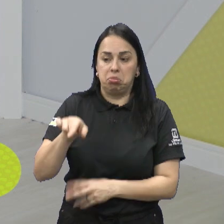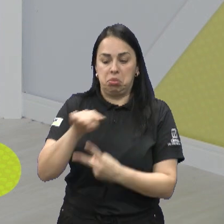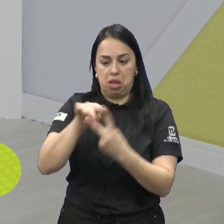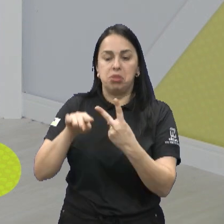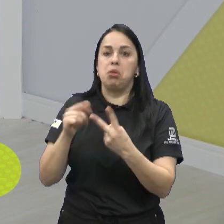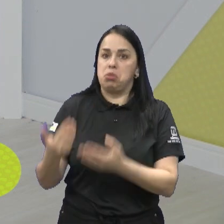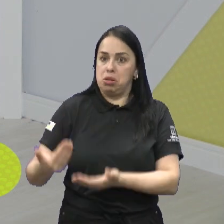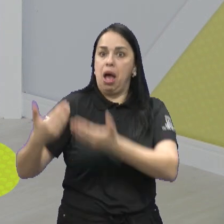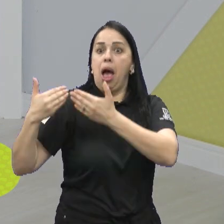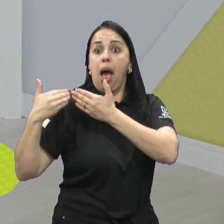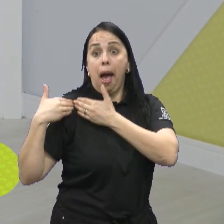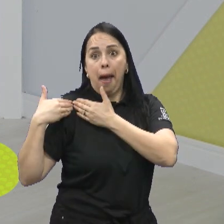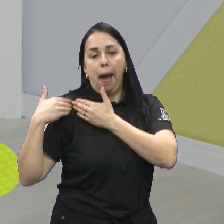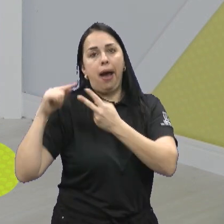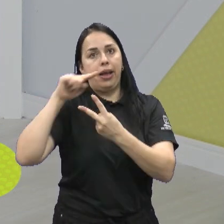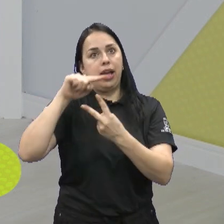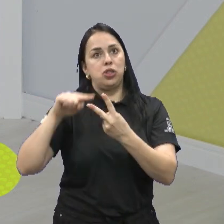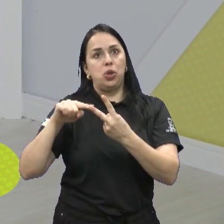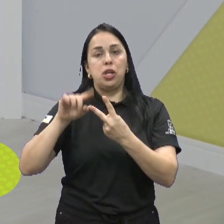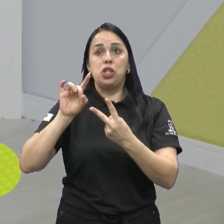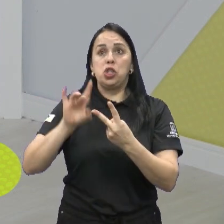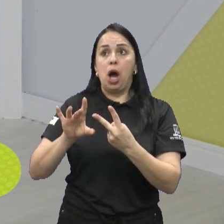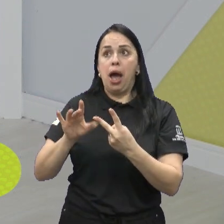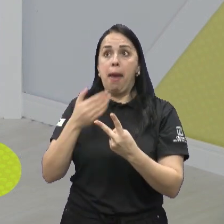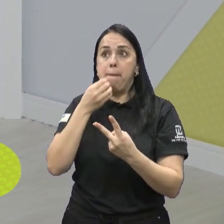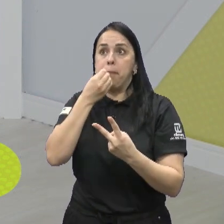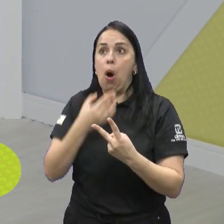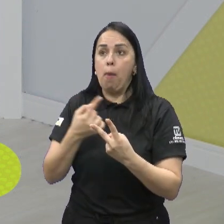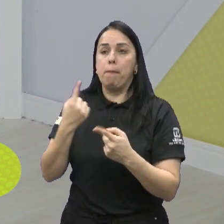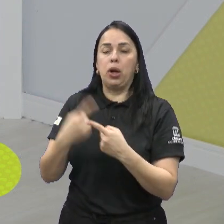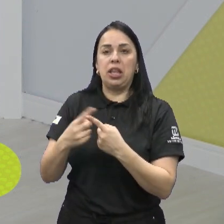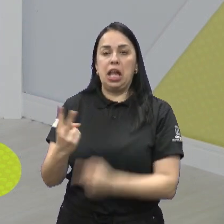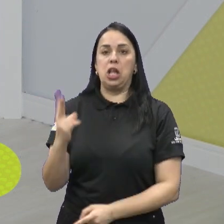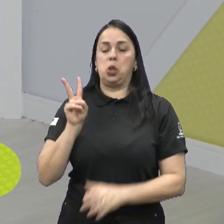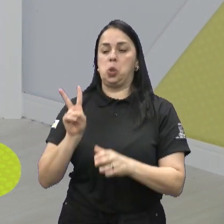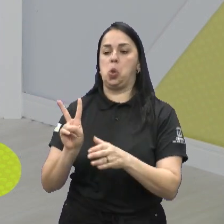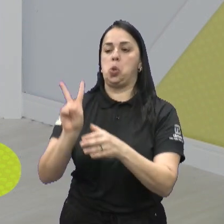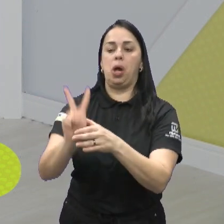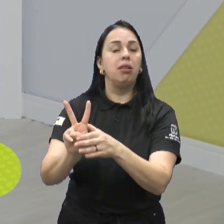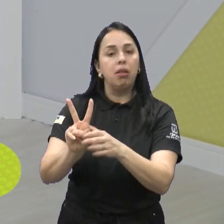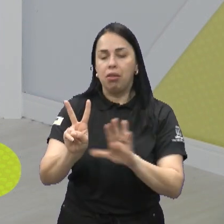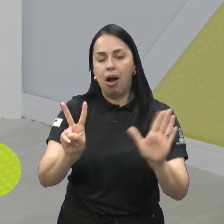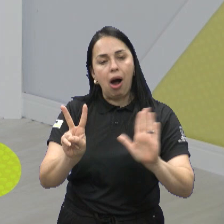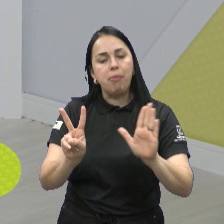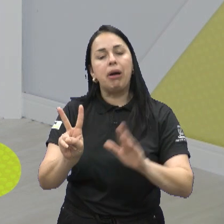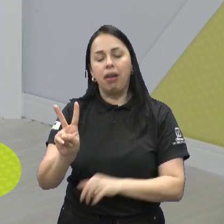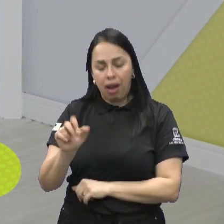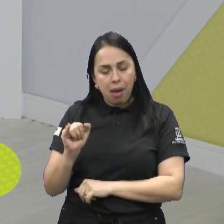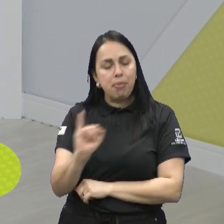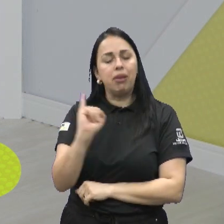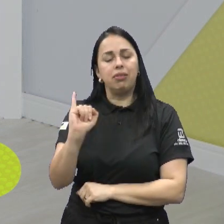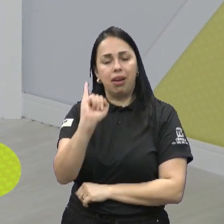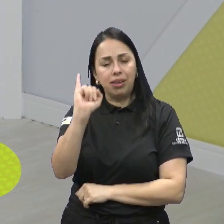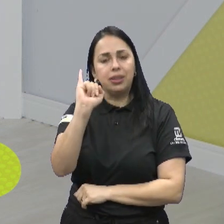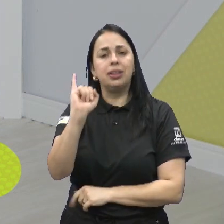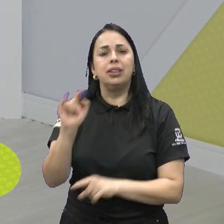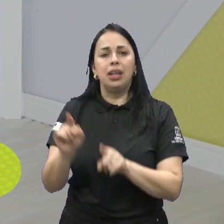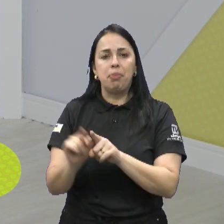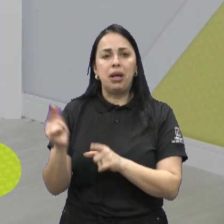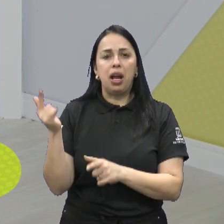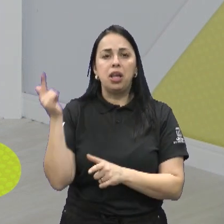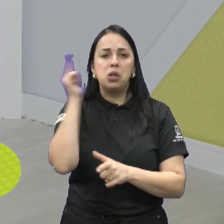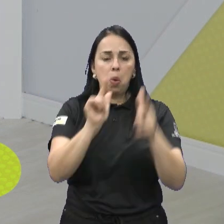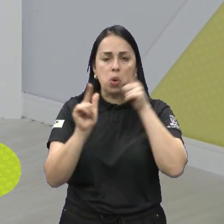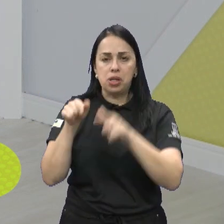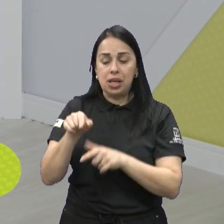responsabilidade ou querer dizer que o time só joga em função delas, não é isso. Mas que elas vêm sendo destaque. E os resultados mostram que